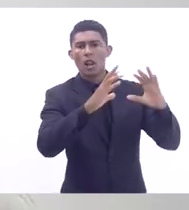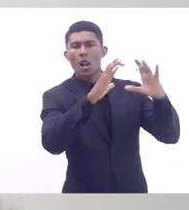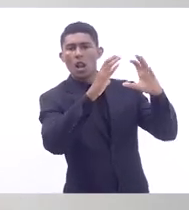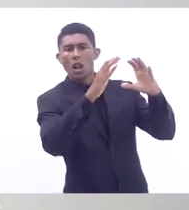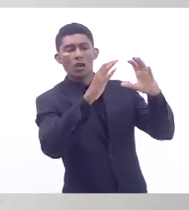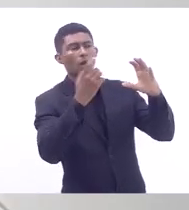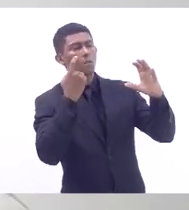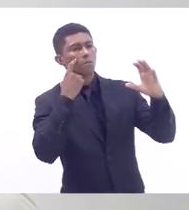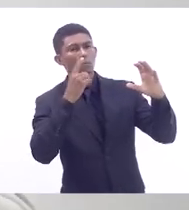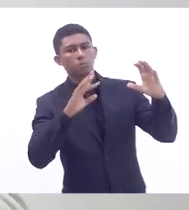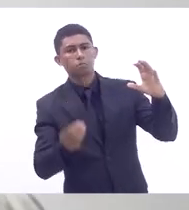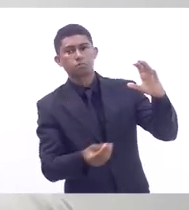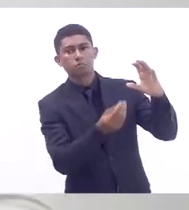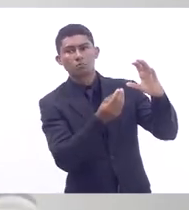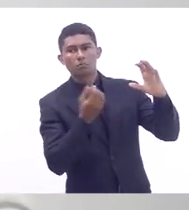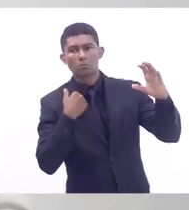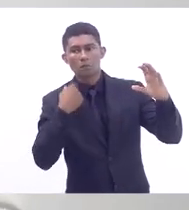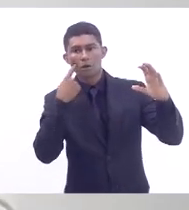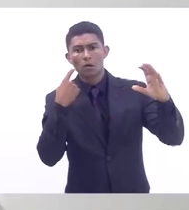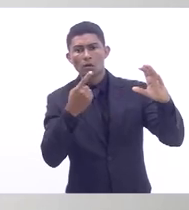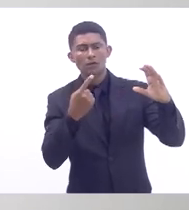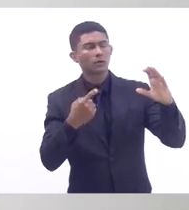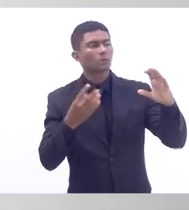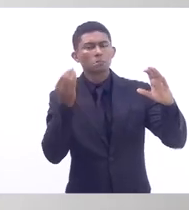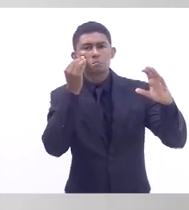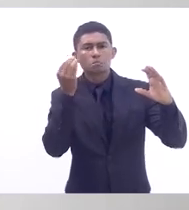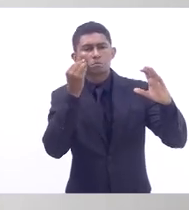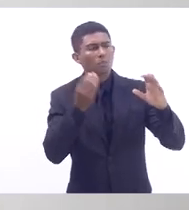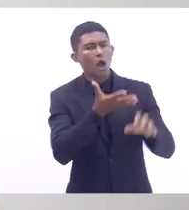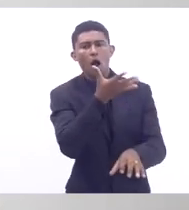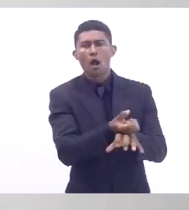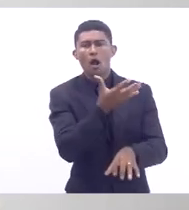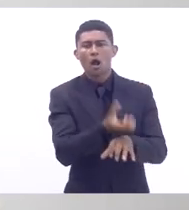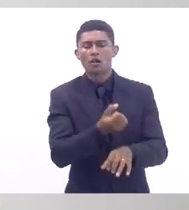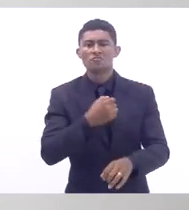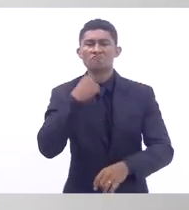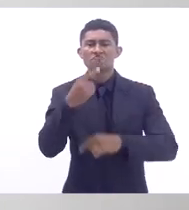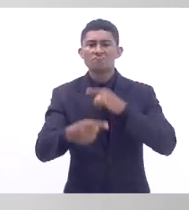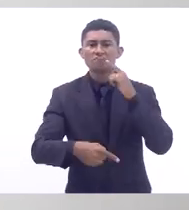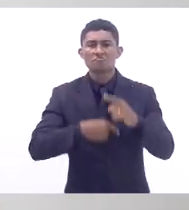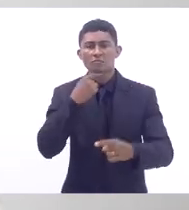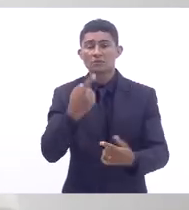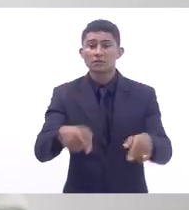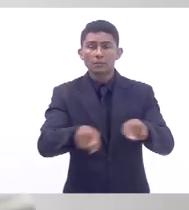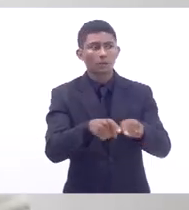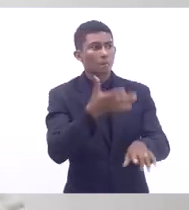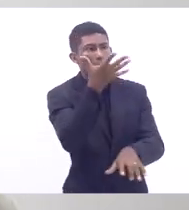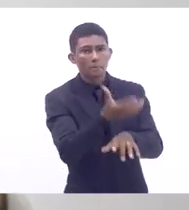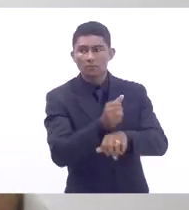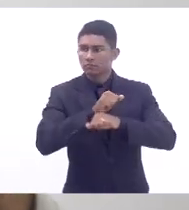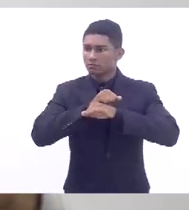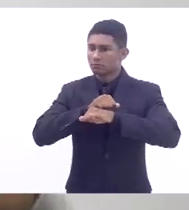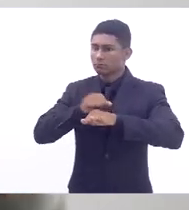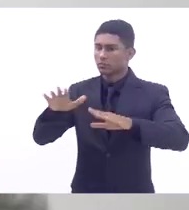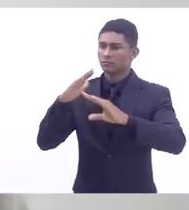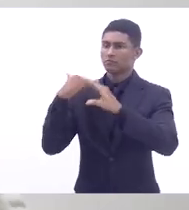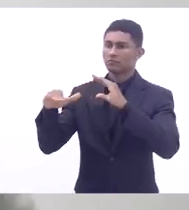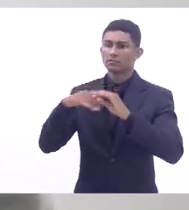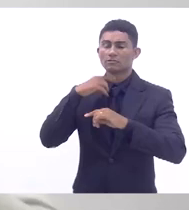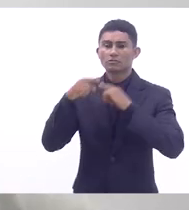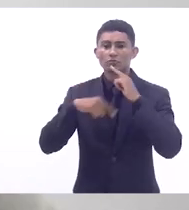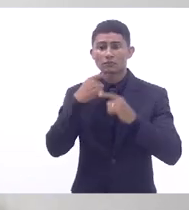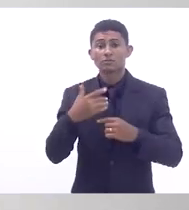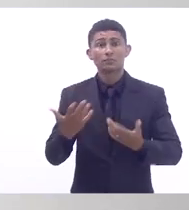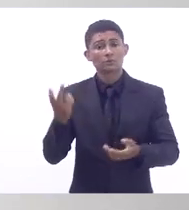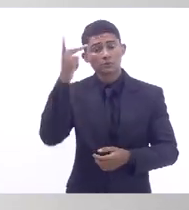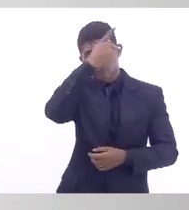abre o drive o arquivo não é não é possível baixá-lo E também não é possível compartilhar ou seja a pessoa tem que